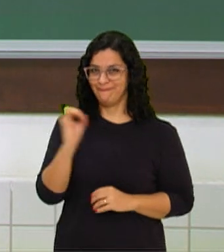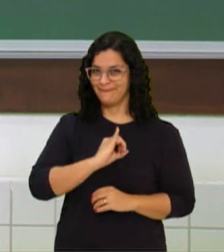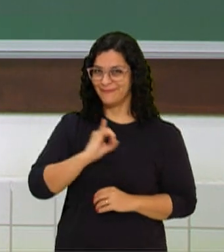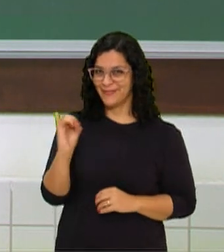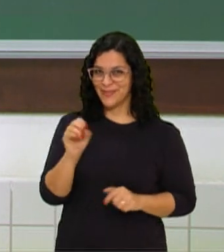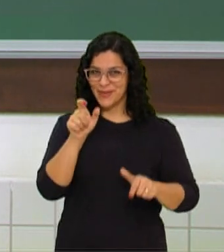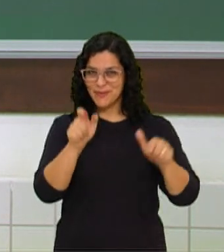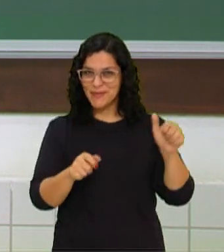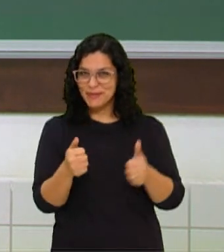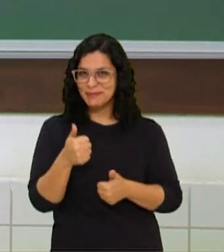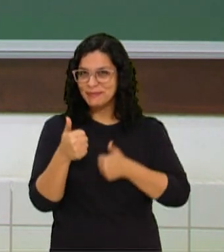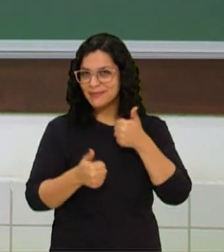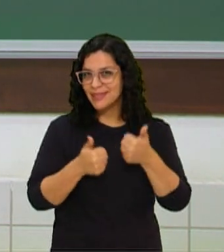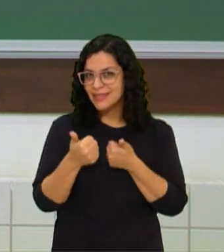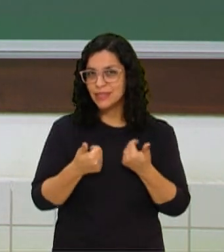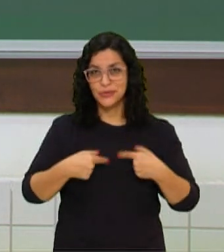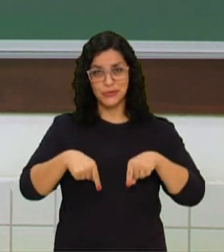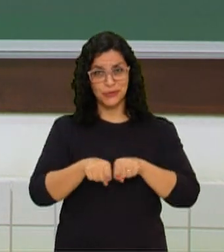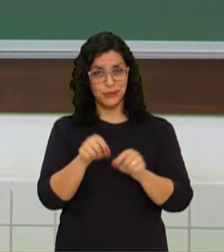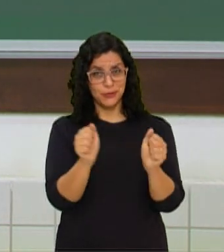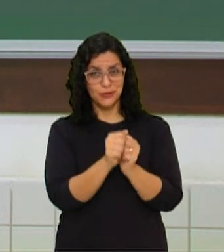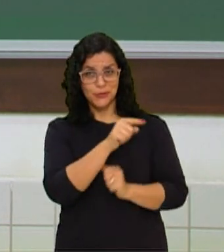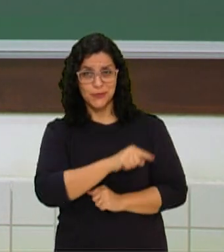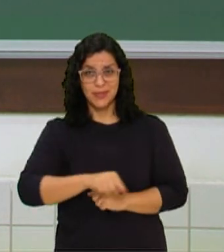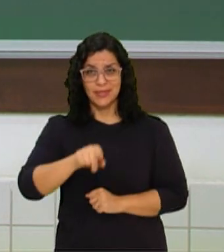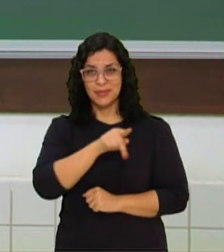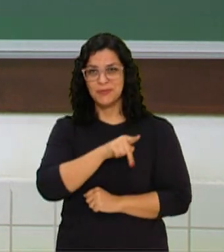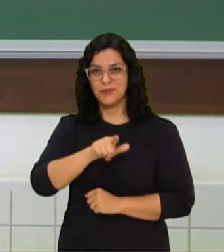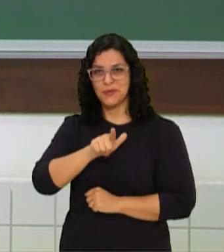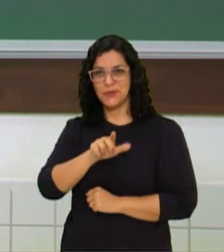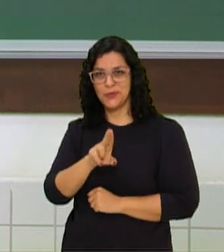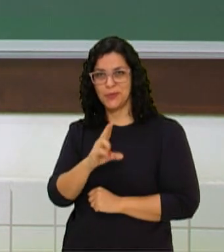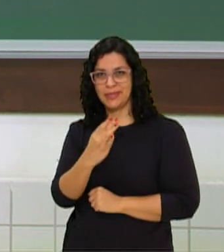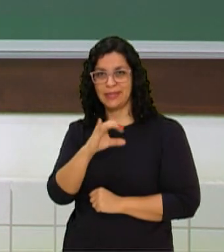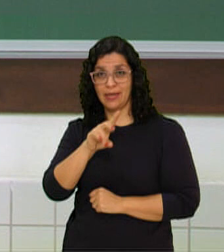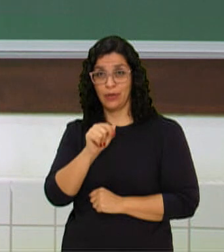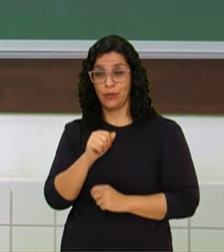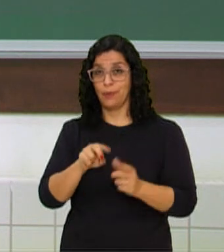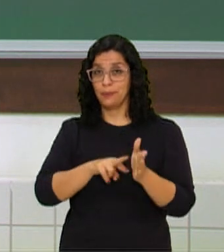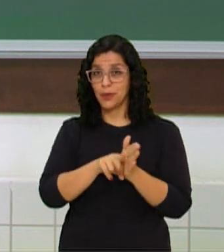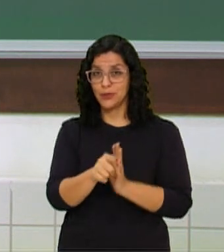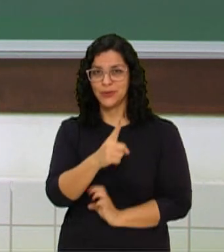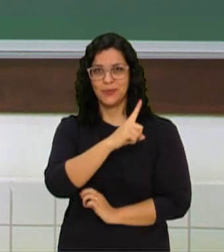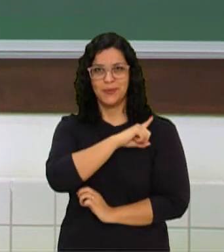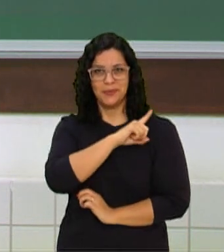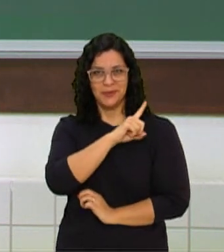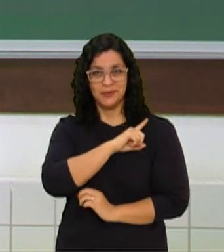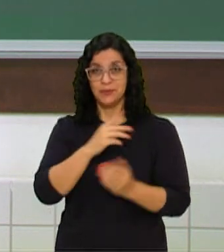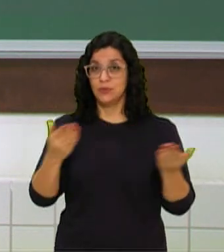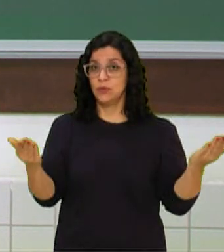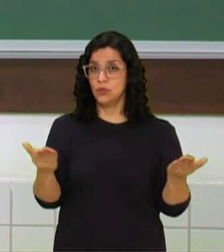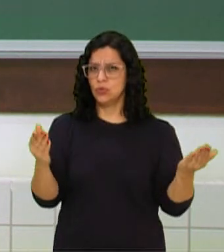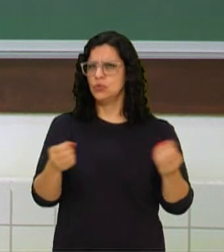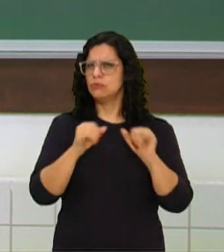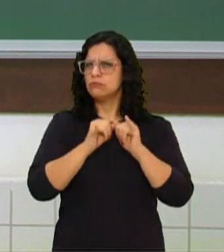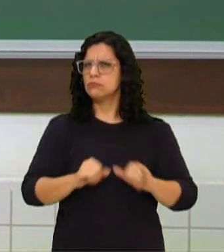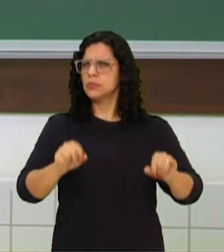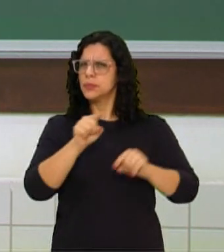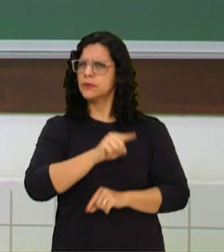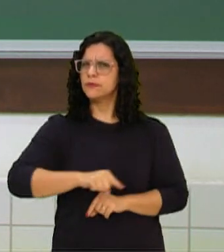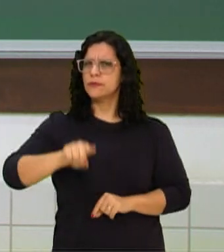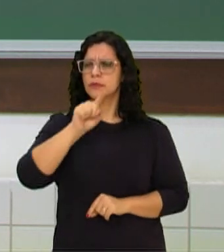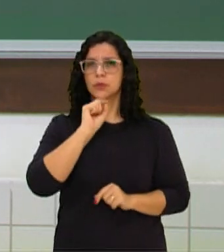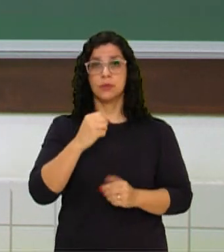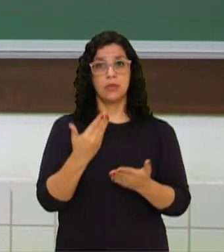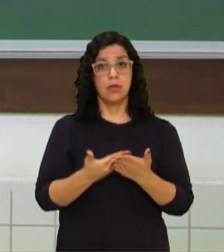Olá galera, beleza? Mais uma vez com vocês, professor Luciano, Biologia, primeira série de ensino médio. E hoje eu vou trazer para vocês